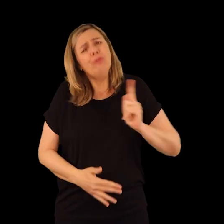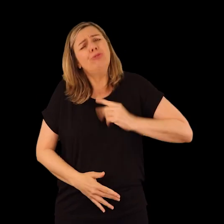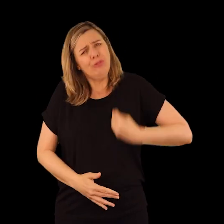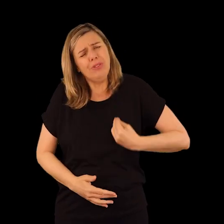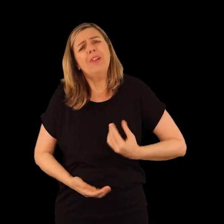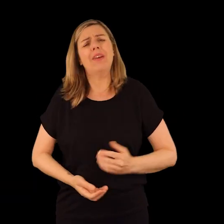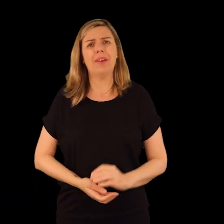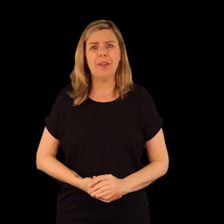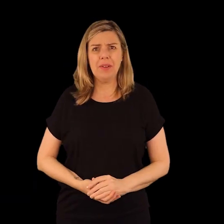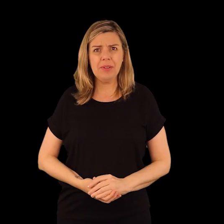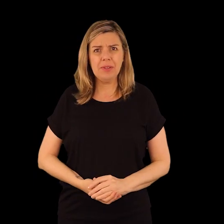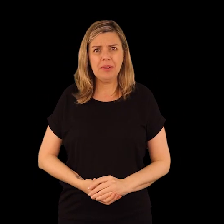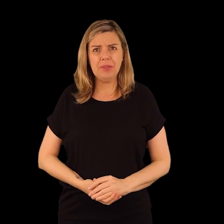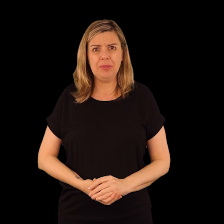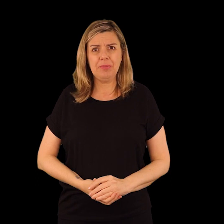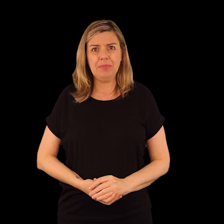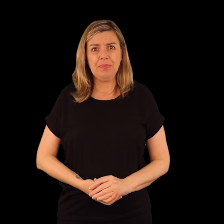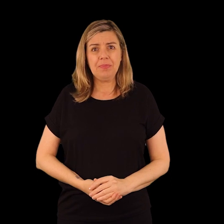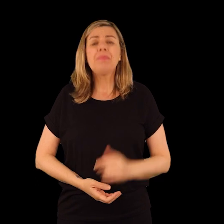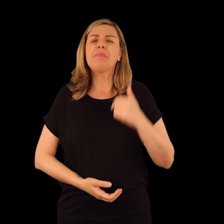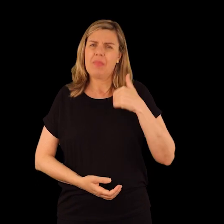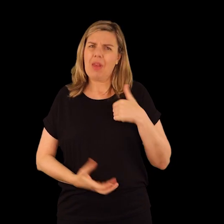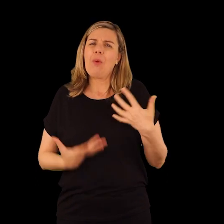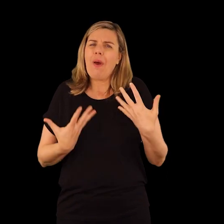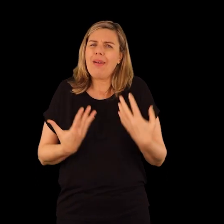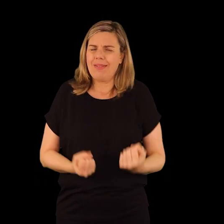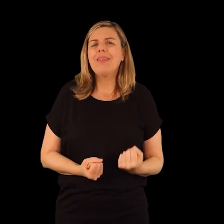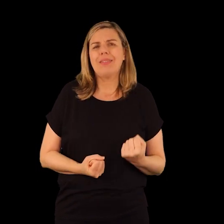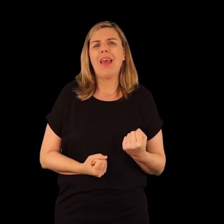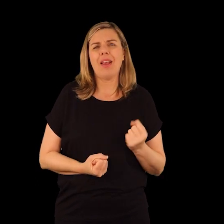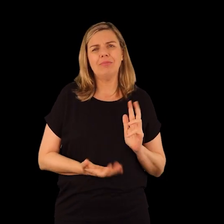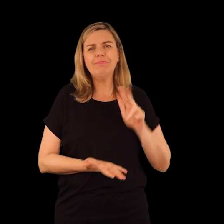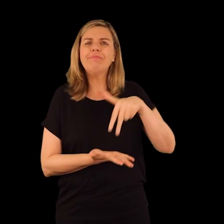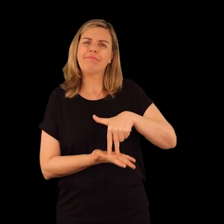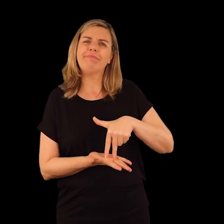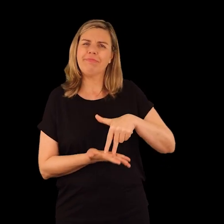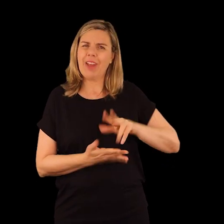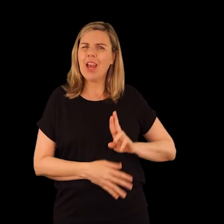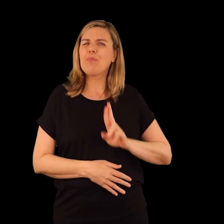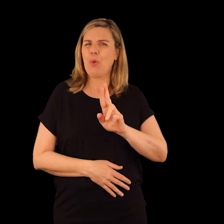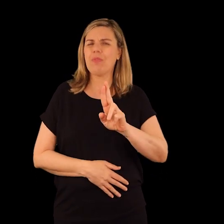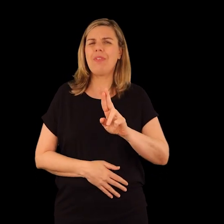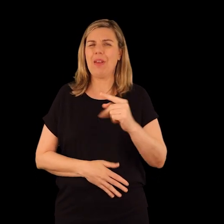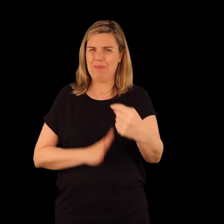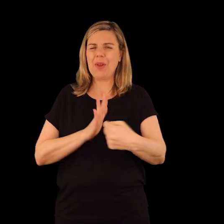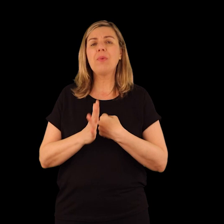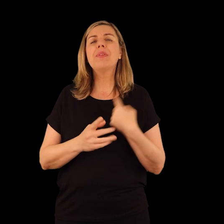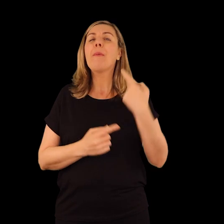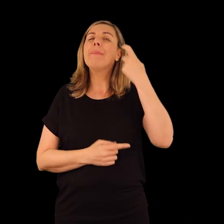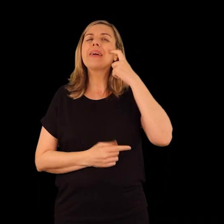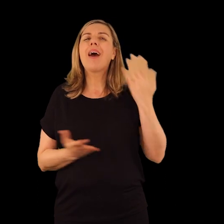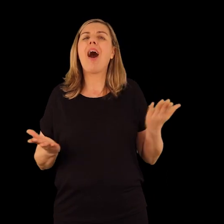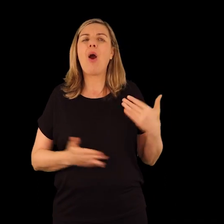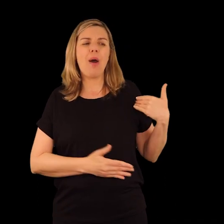recurso nenhum. Lucimar Siqueira. Aceitei, inclusive, responder essa pergunta aqui, né, pensando exatamente agora nesse processo.